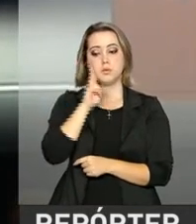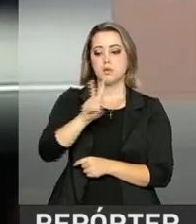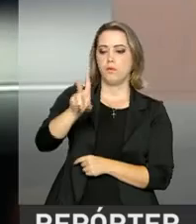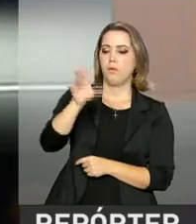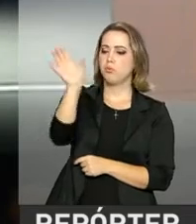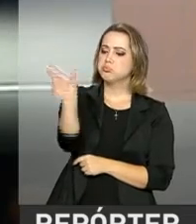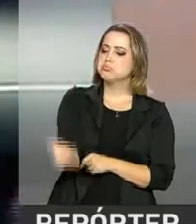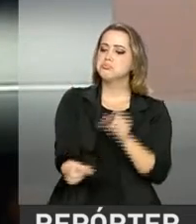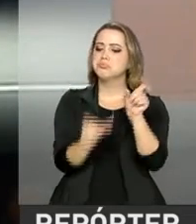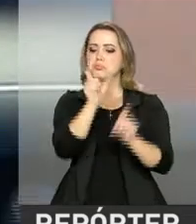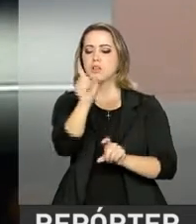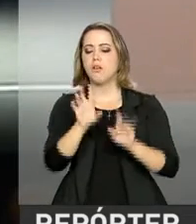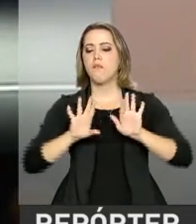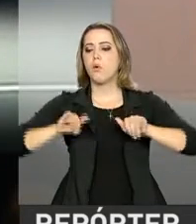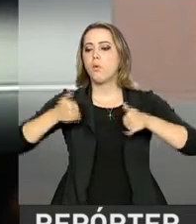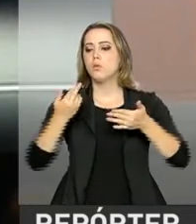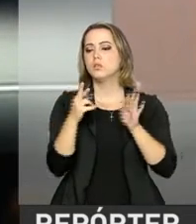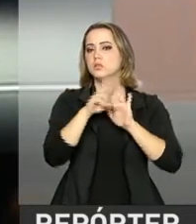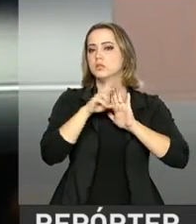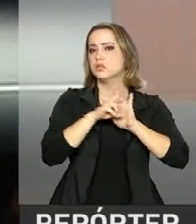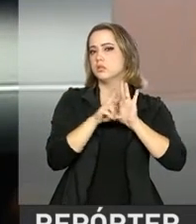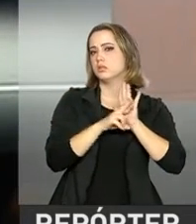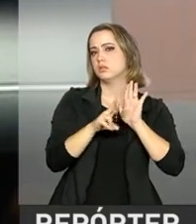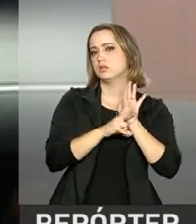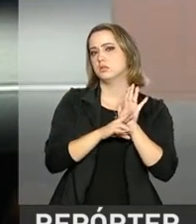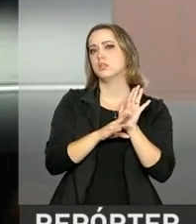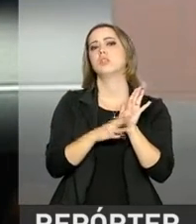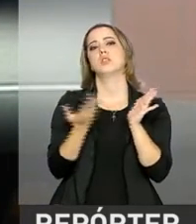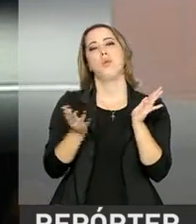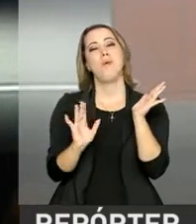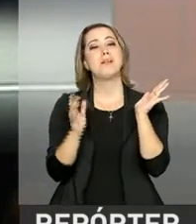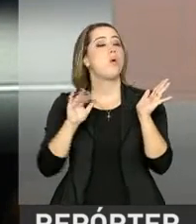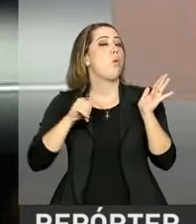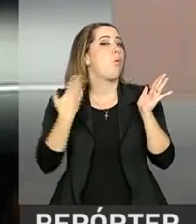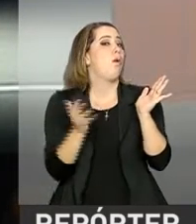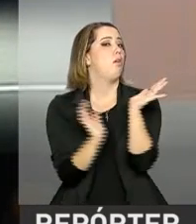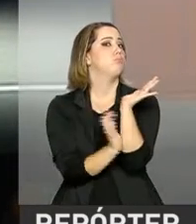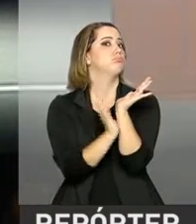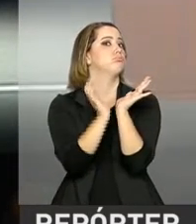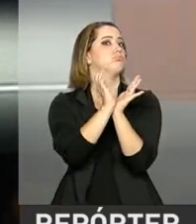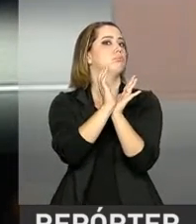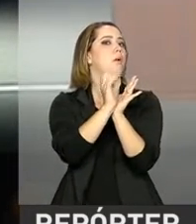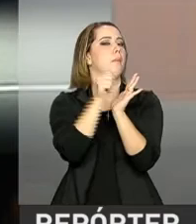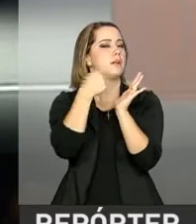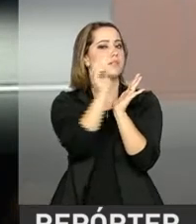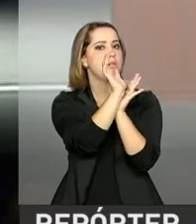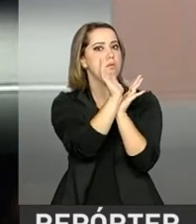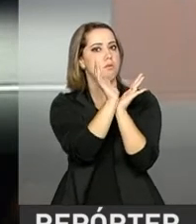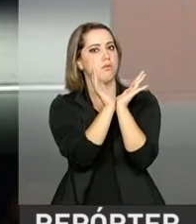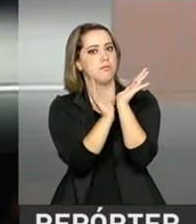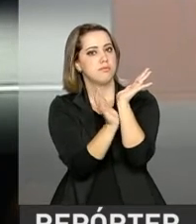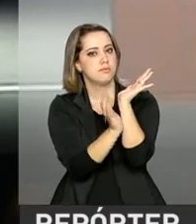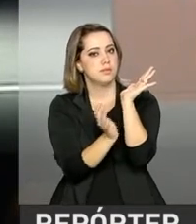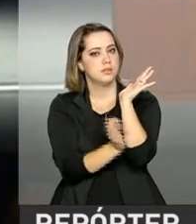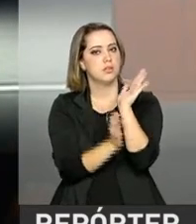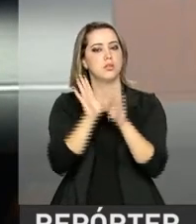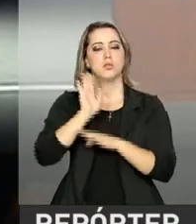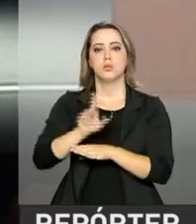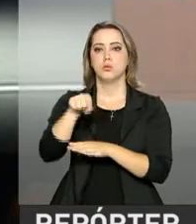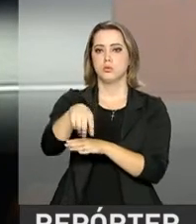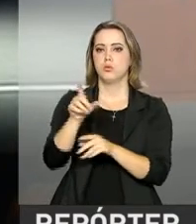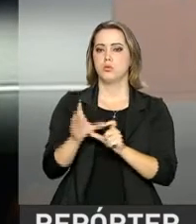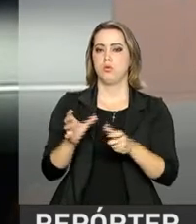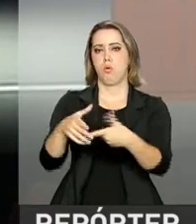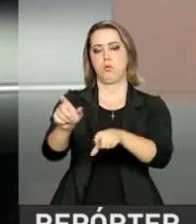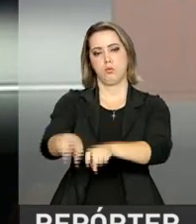para as regras da burocracia e o governo atender agricultores atender todo o setor do